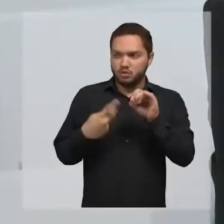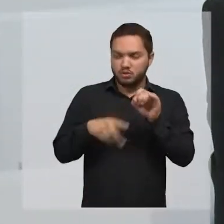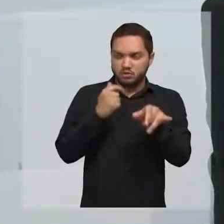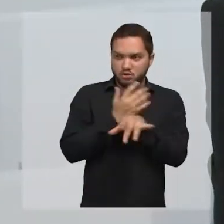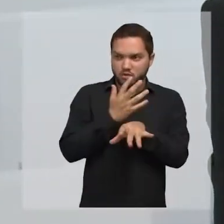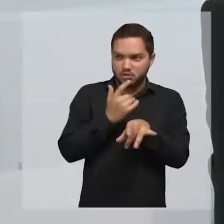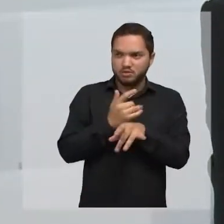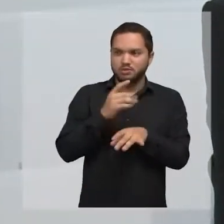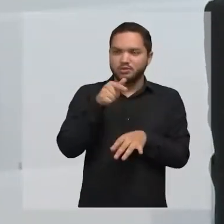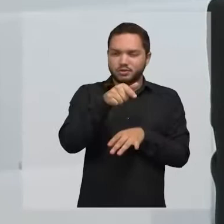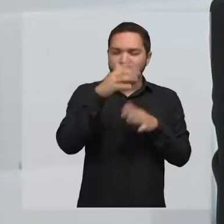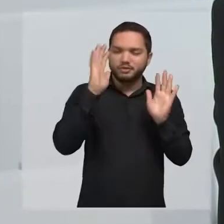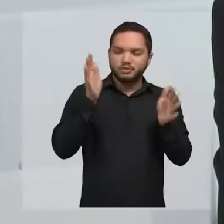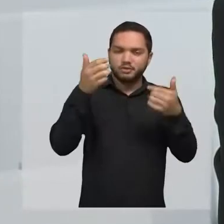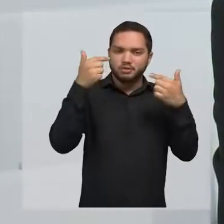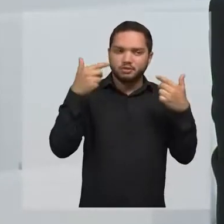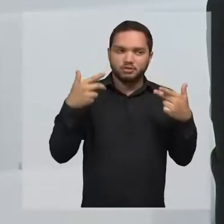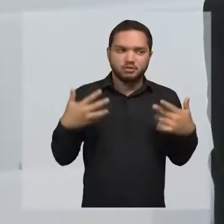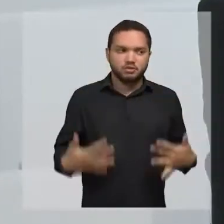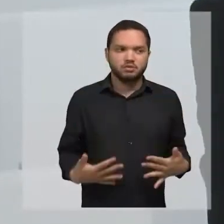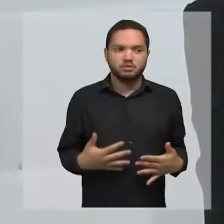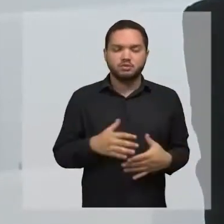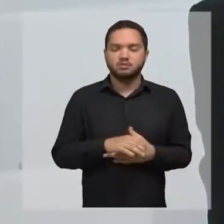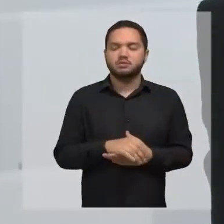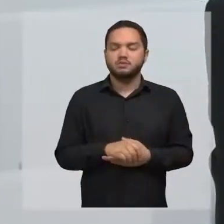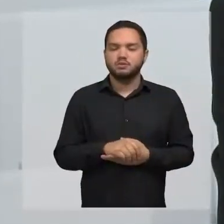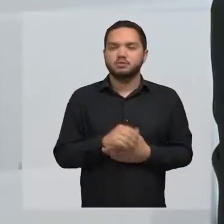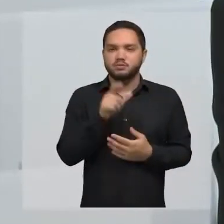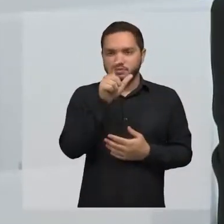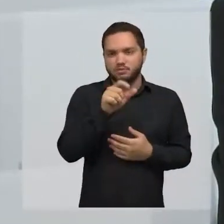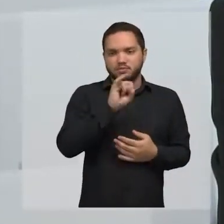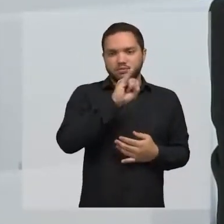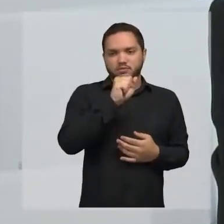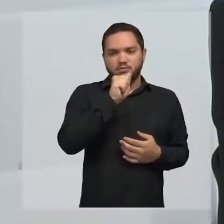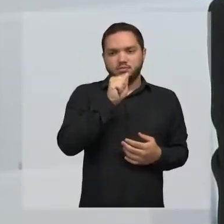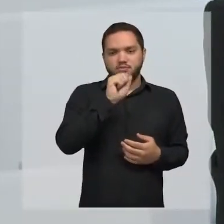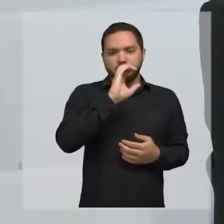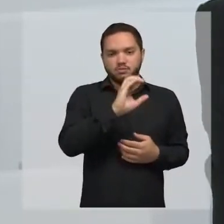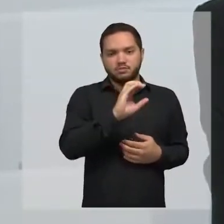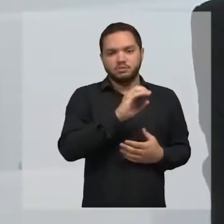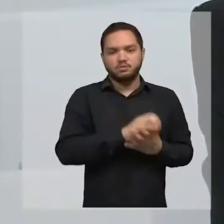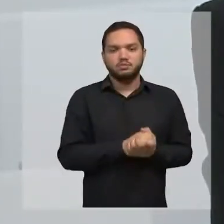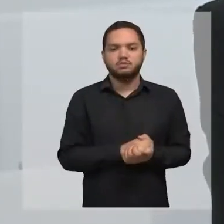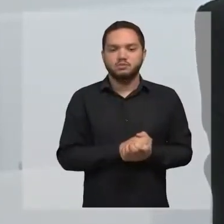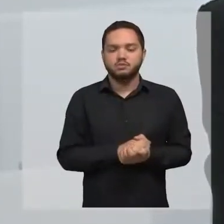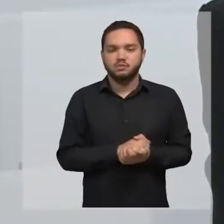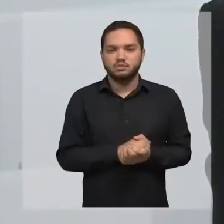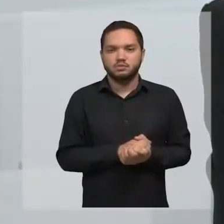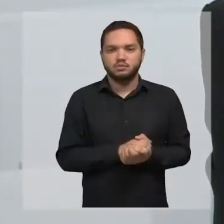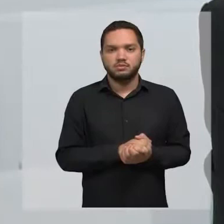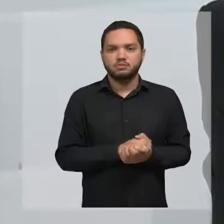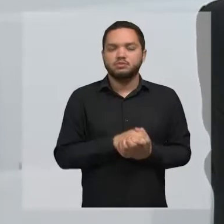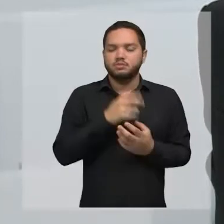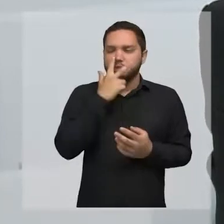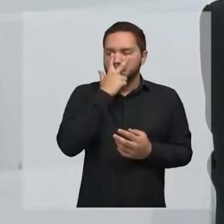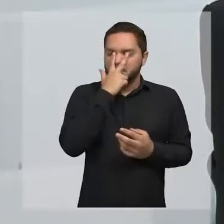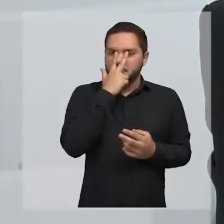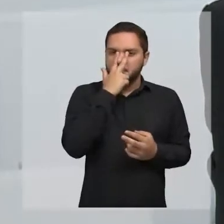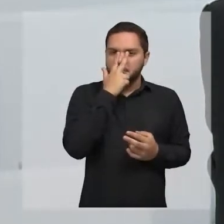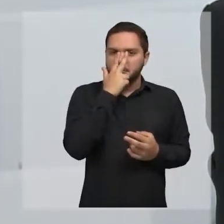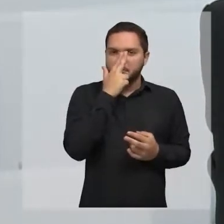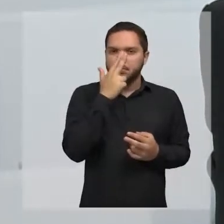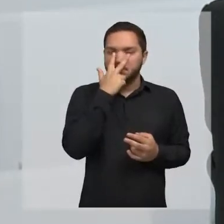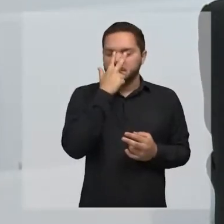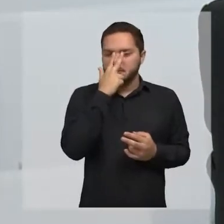bem esclareceu o coordenador geral legislativo da Câmara Municipal de Fortaleza, Isaac Holanda, humaniza